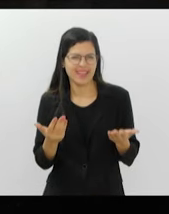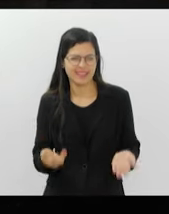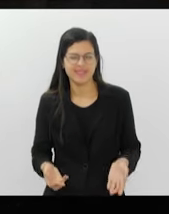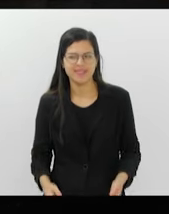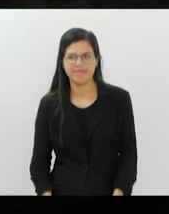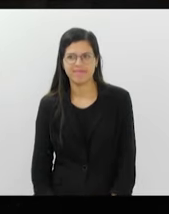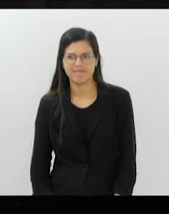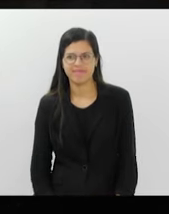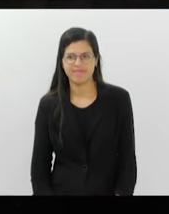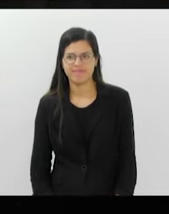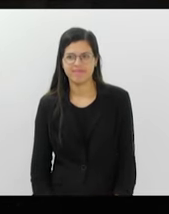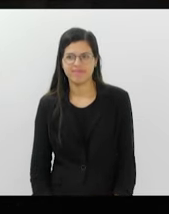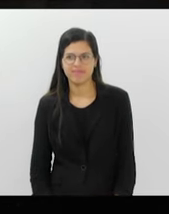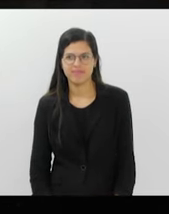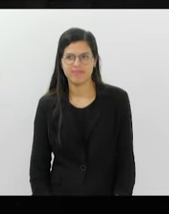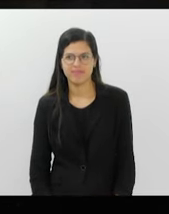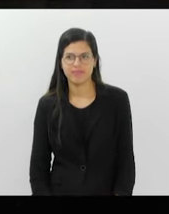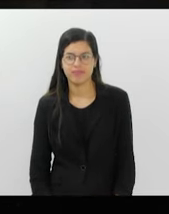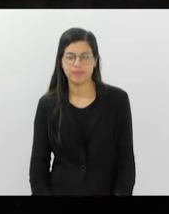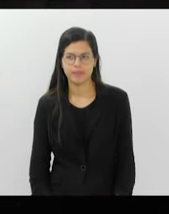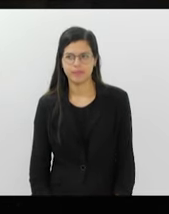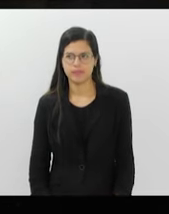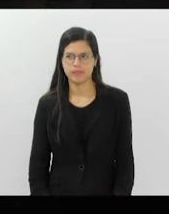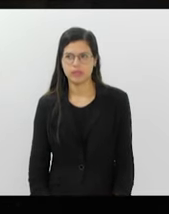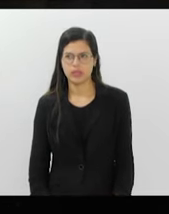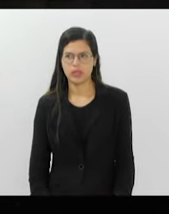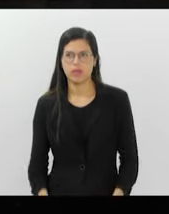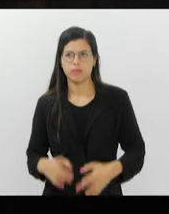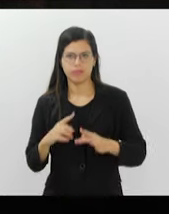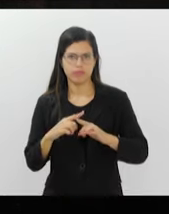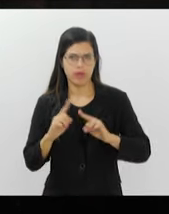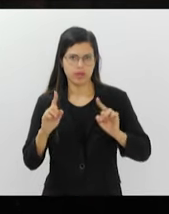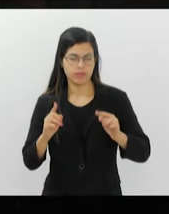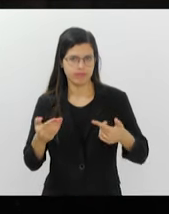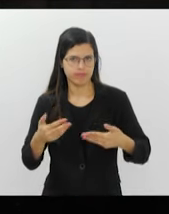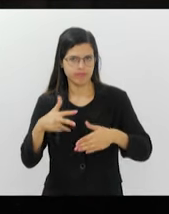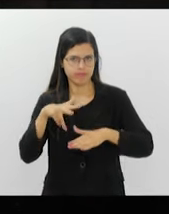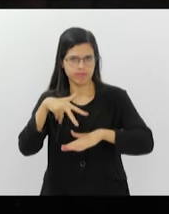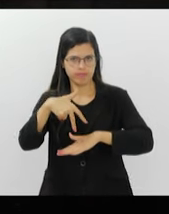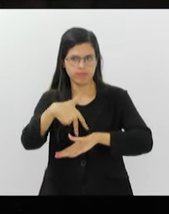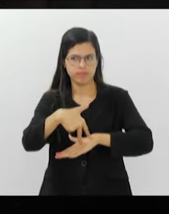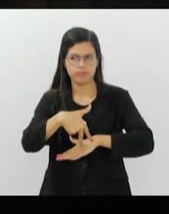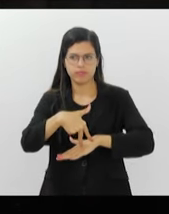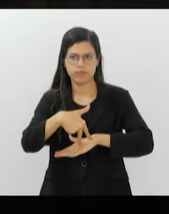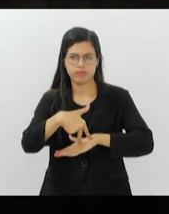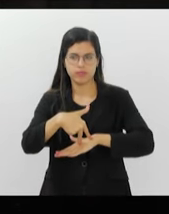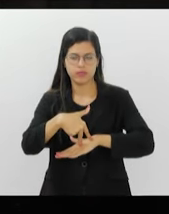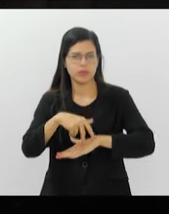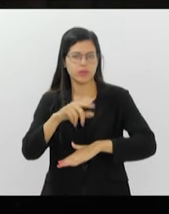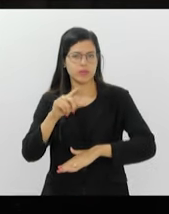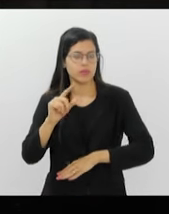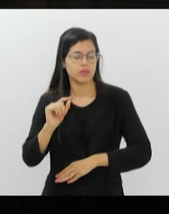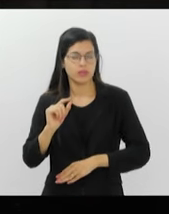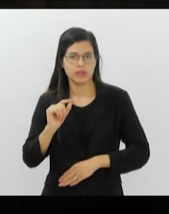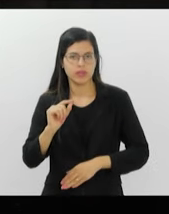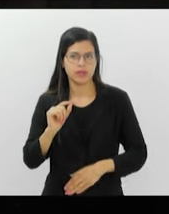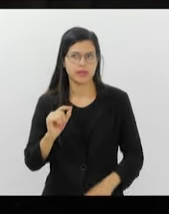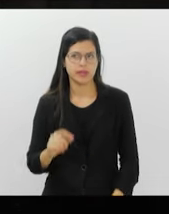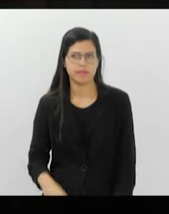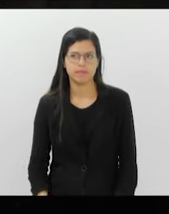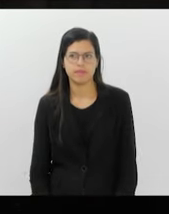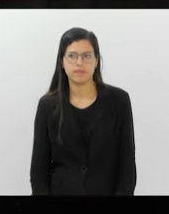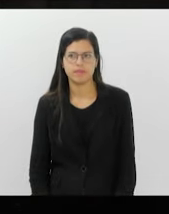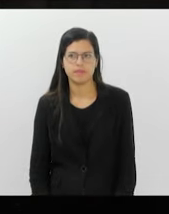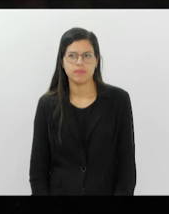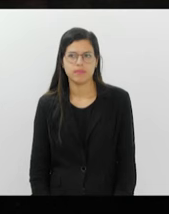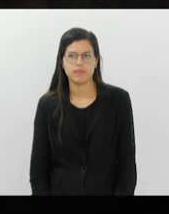leve mas o que me traz aqui a o púlpito exatamente